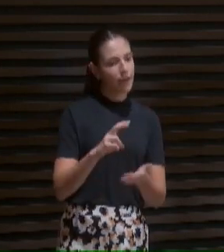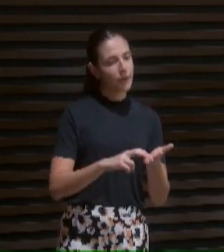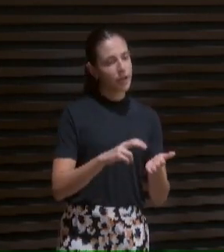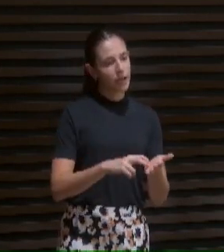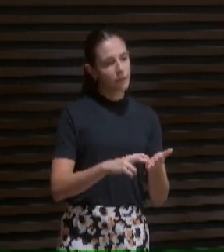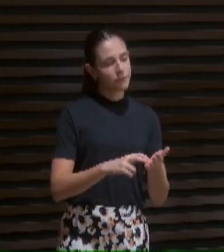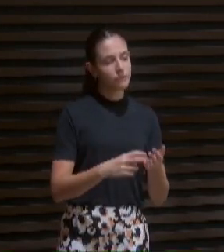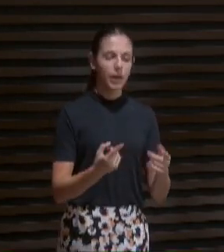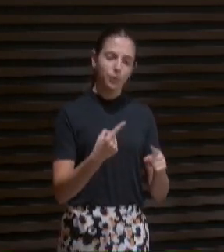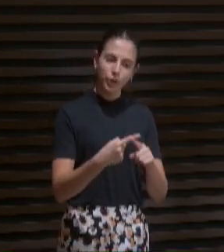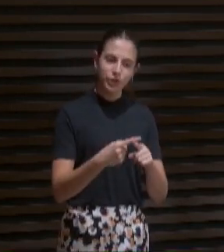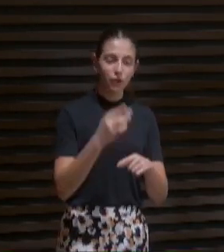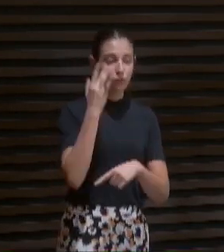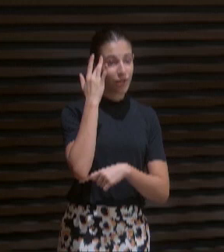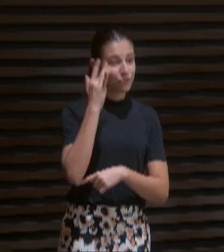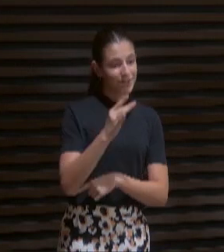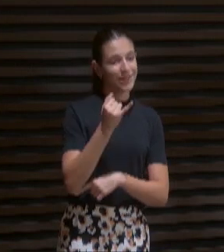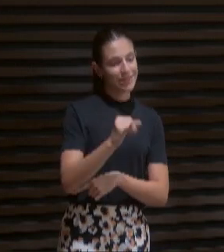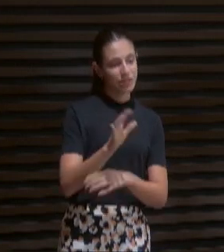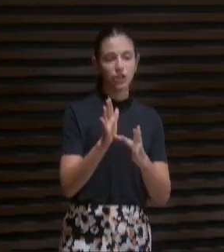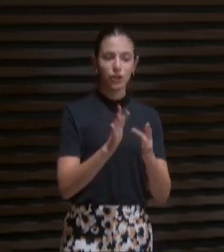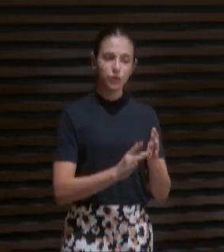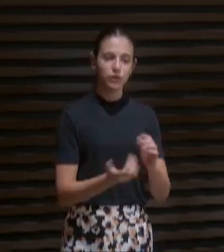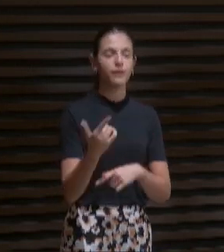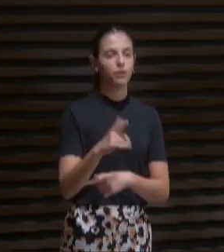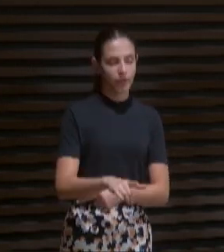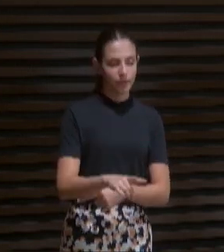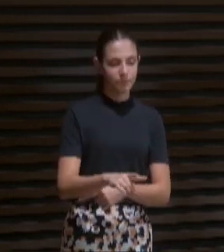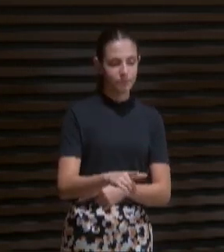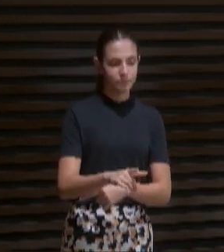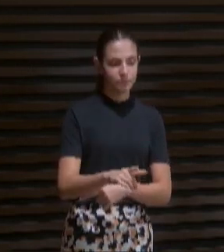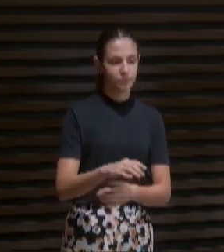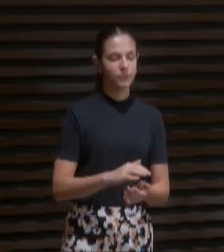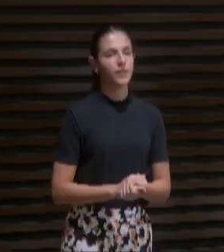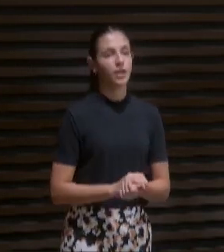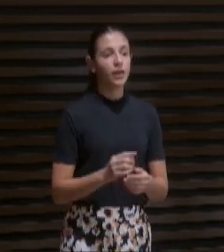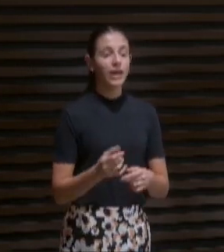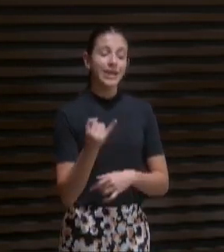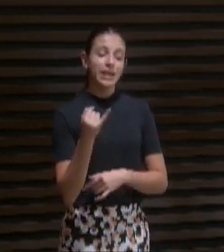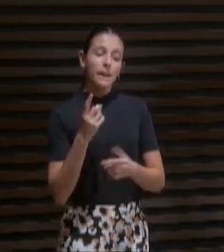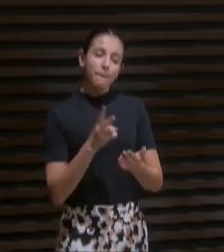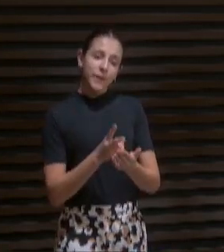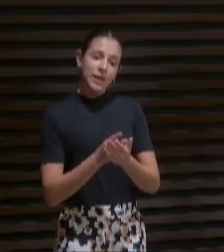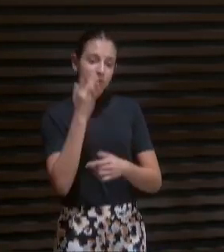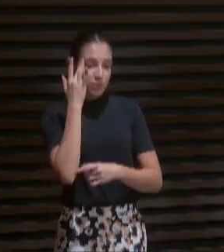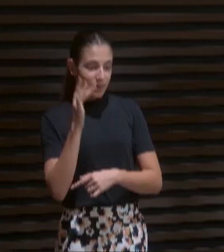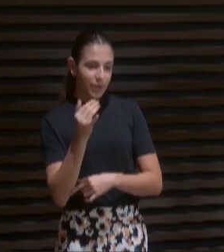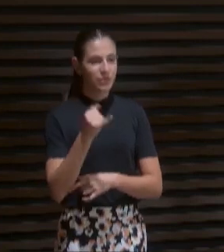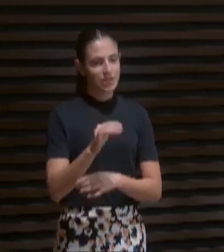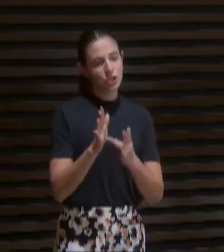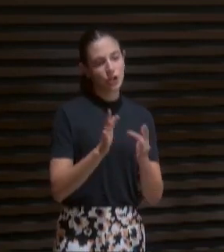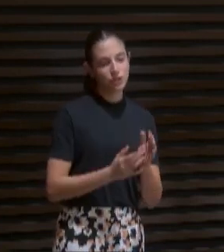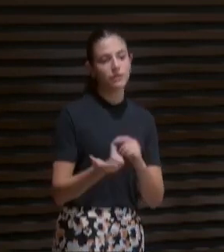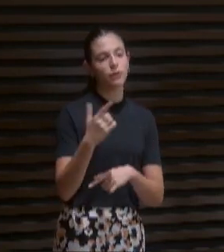vai voltar amanhã, e se ele não voltar, eu vou plantar macieira, porque daqui 3 anos eu vou comer maçã. O que eu